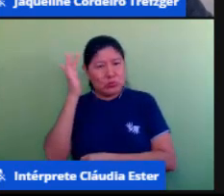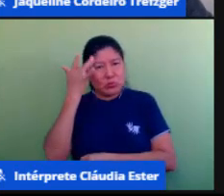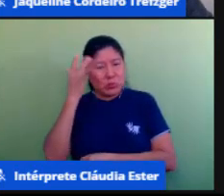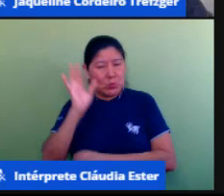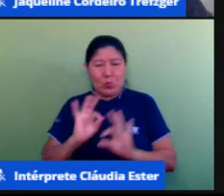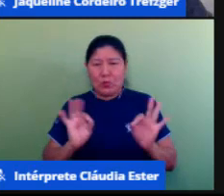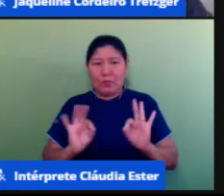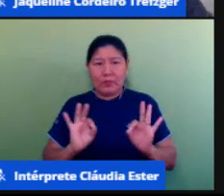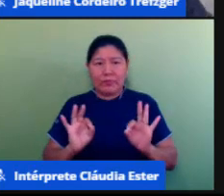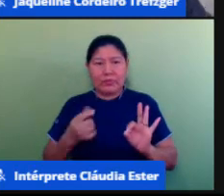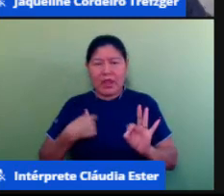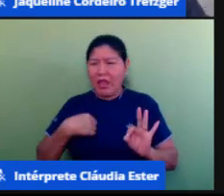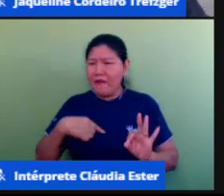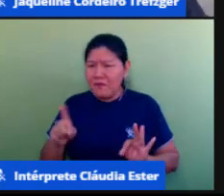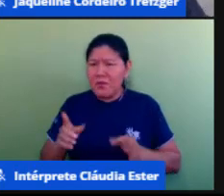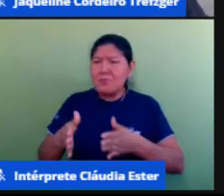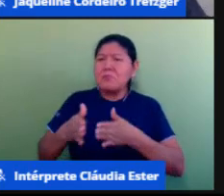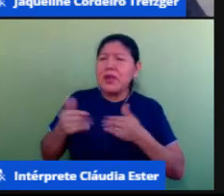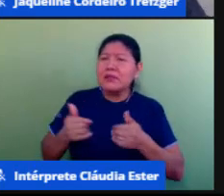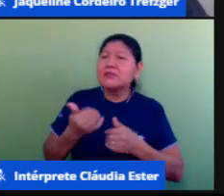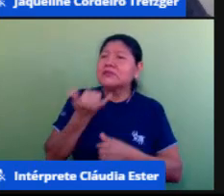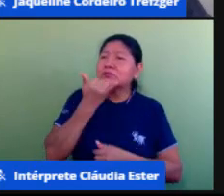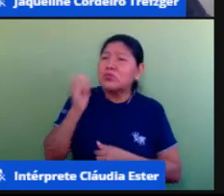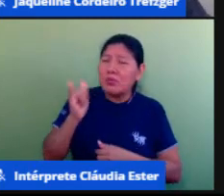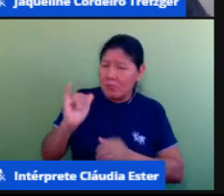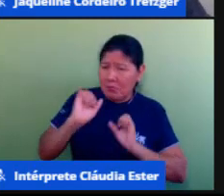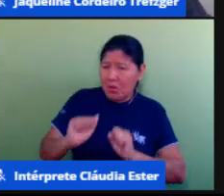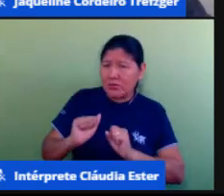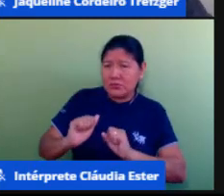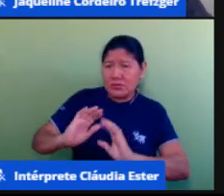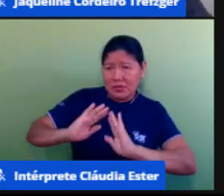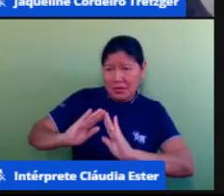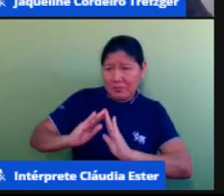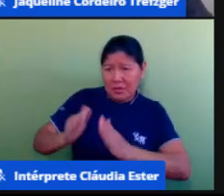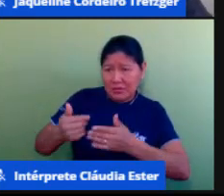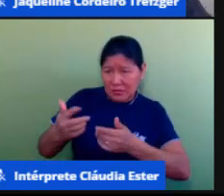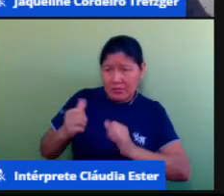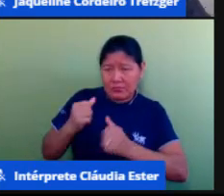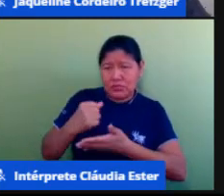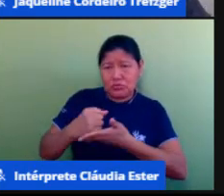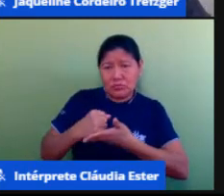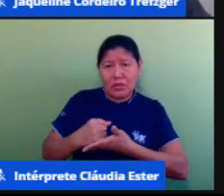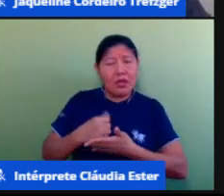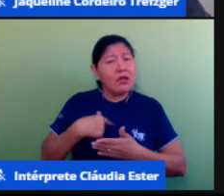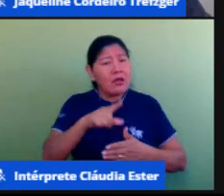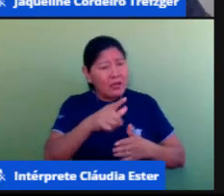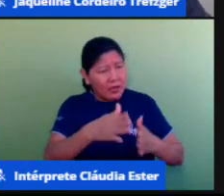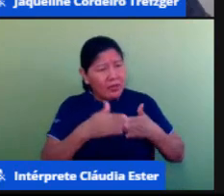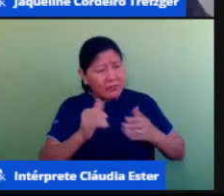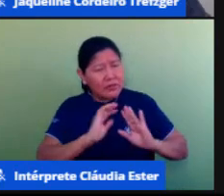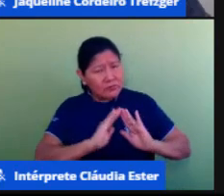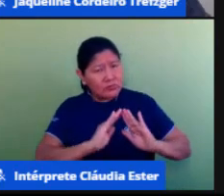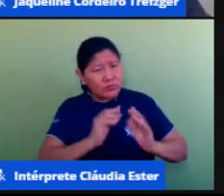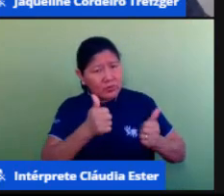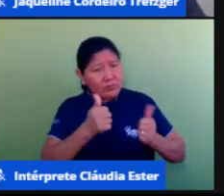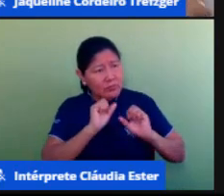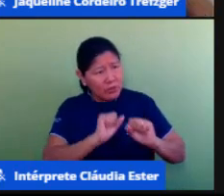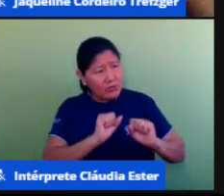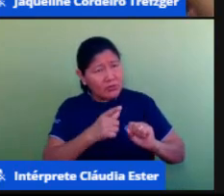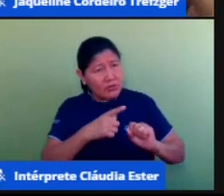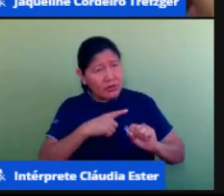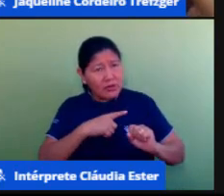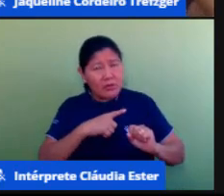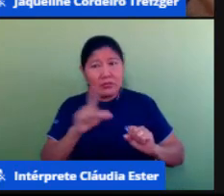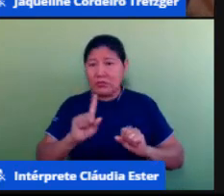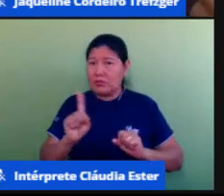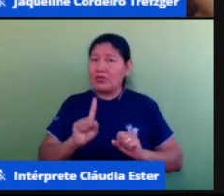de amigas, eu não tenho medo de pedir ajuda. E eu acho que é isso que a gente tem a gente tem que pedir ajuda, não pedir para outra pessoa fazer